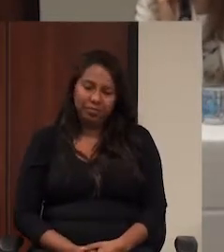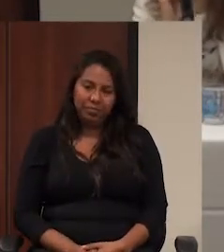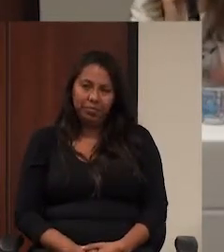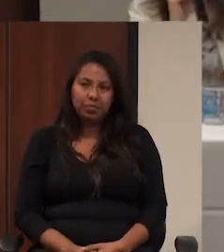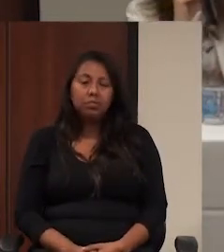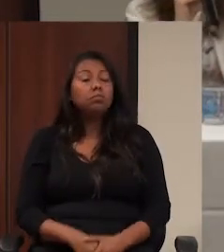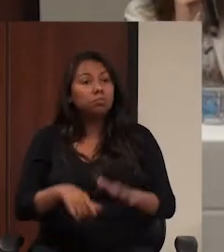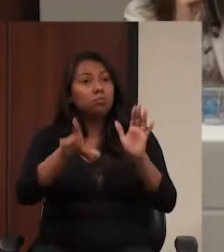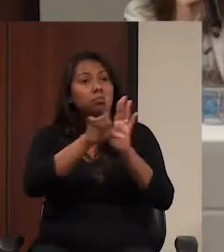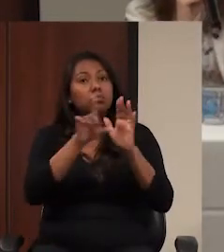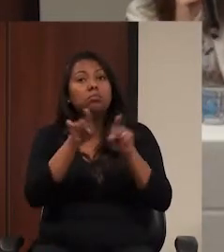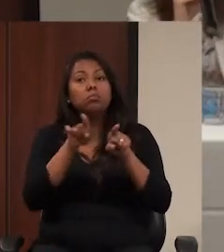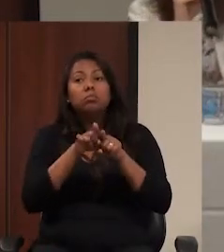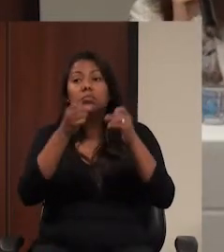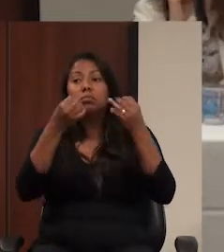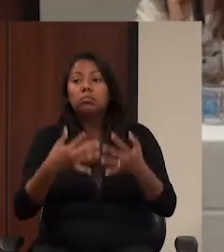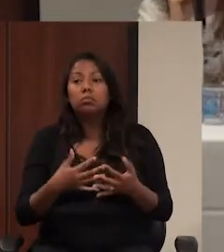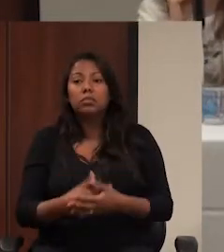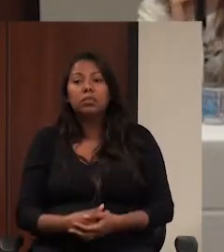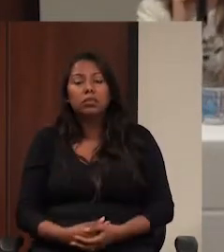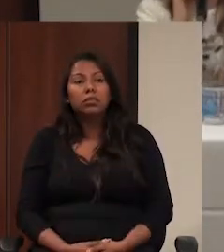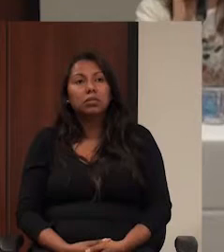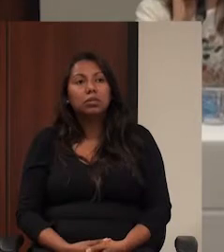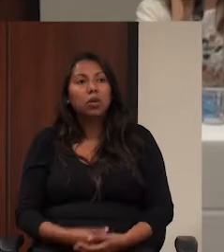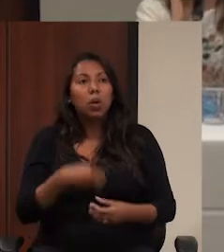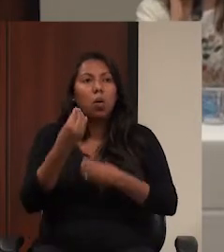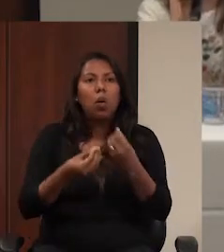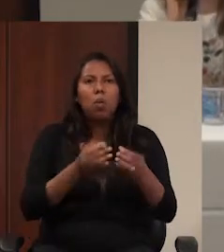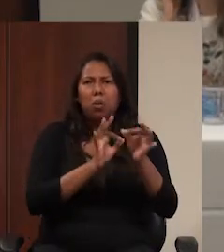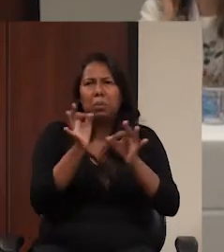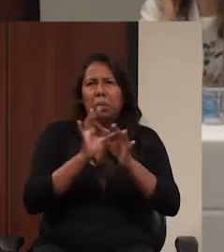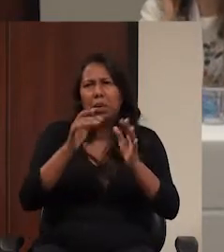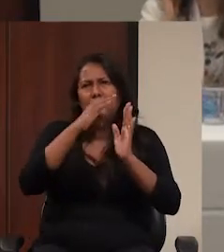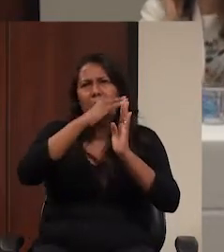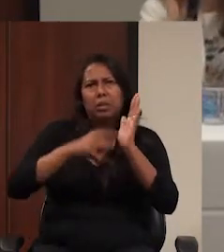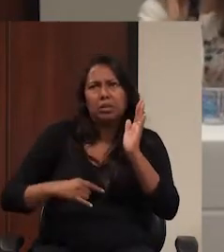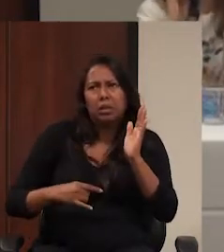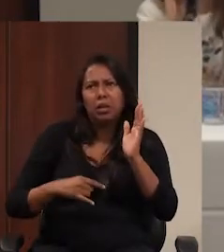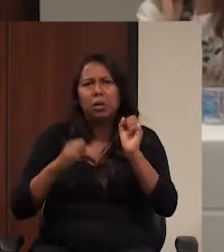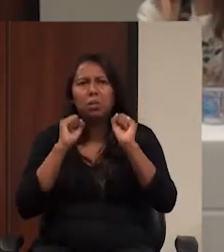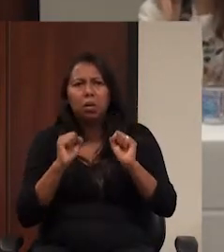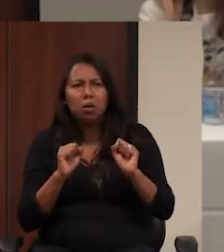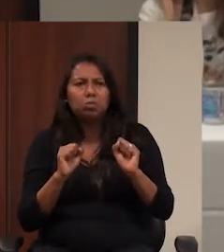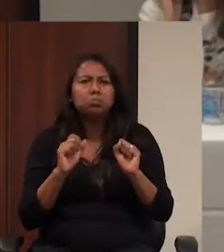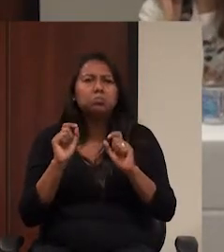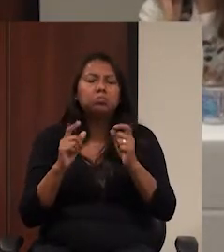A lei também regula o procedimento para a concessão dessas procurações, como é que elas são dadas, enfim, né? Então tem todo um mecanismo